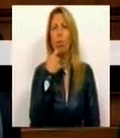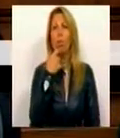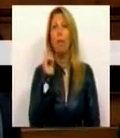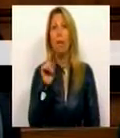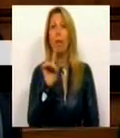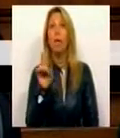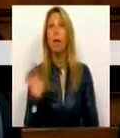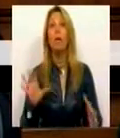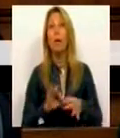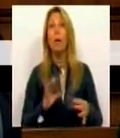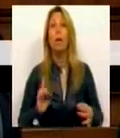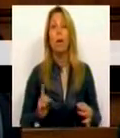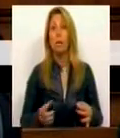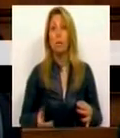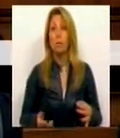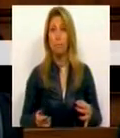questão